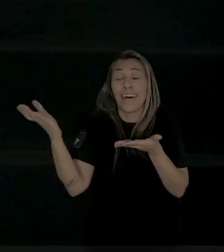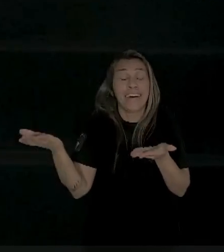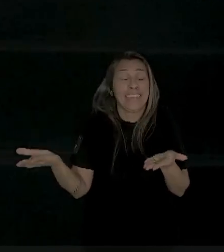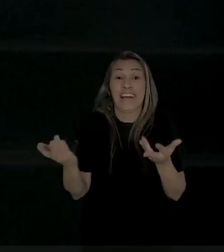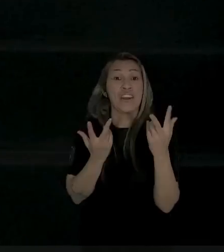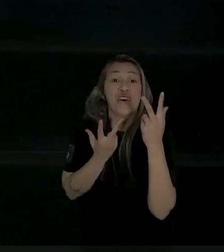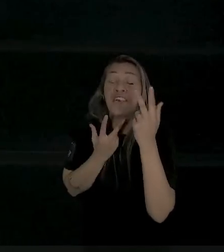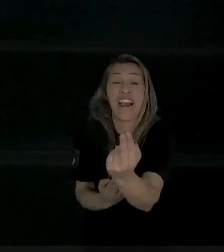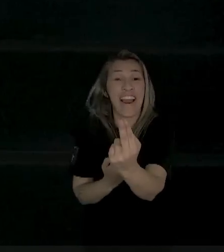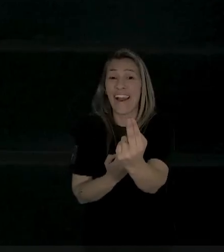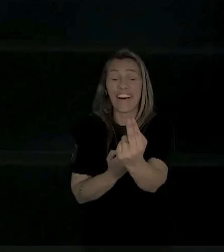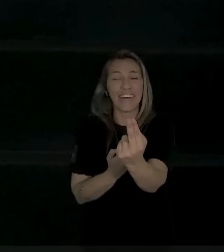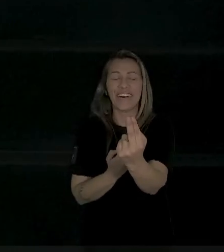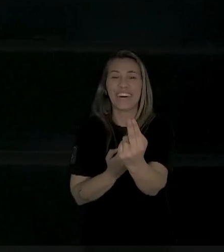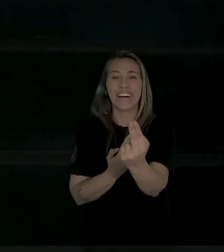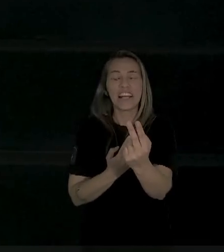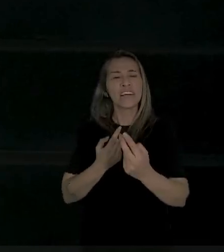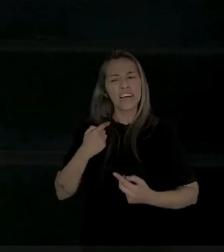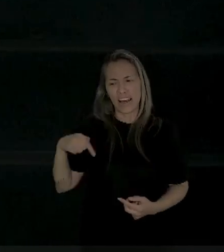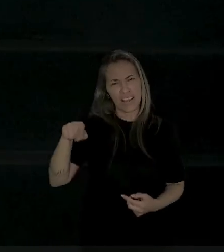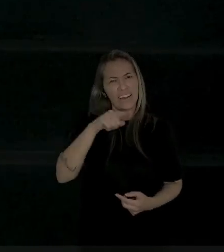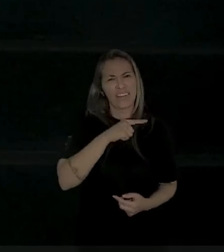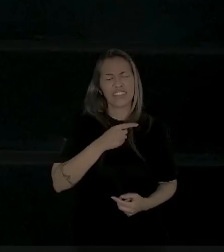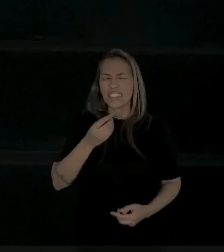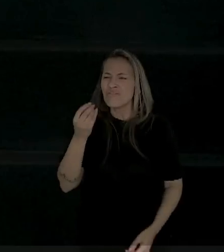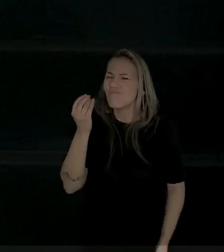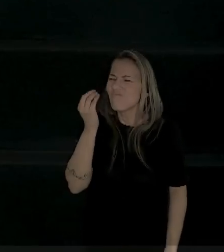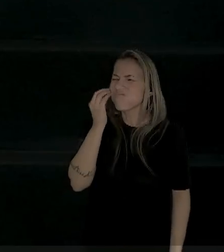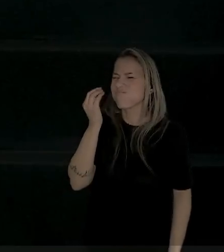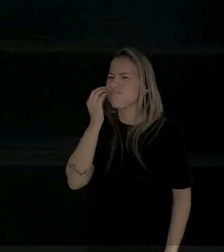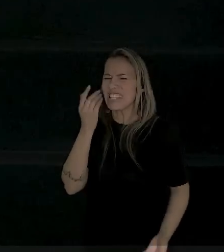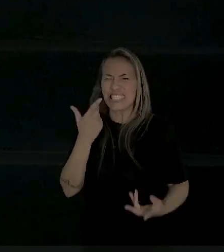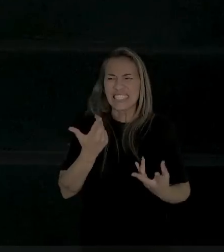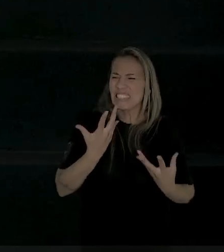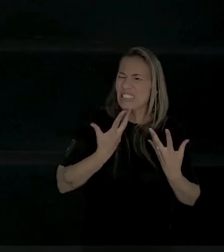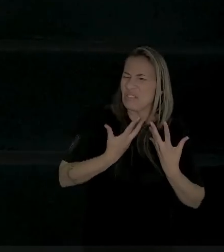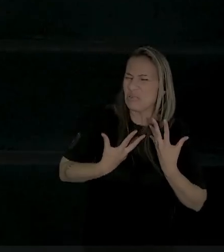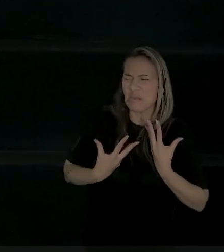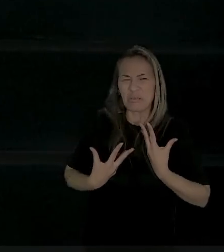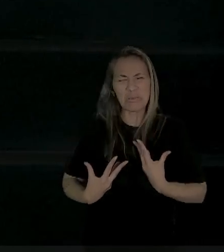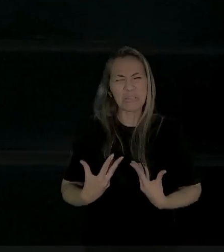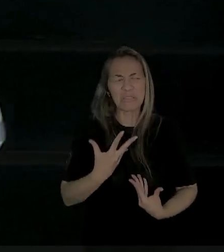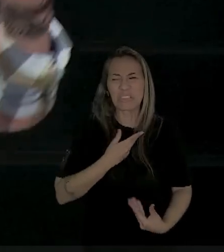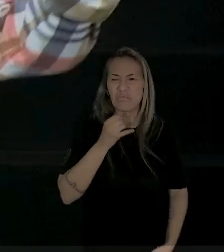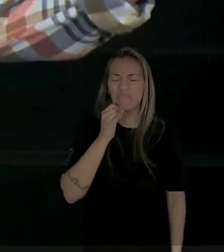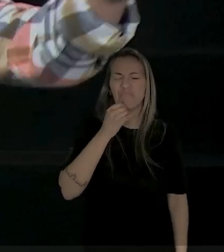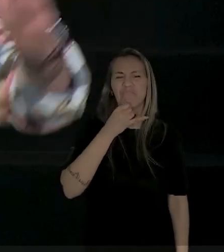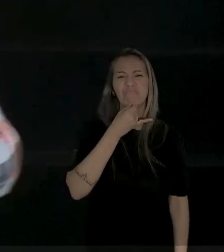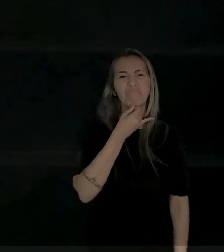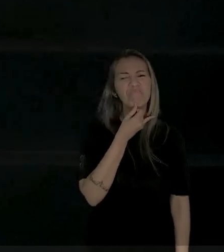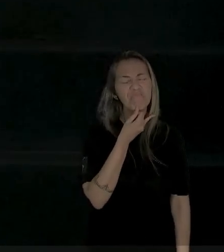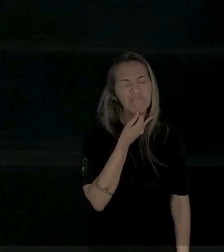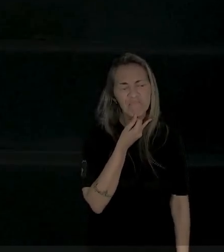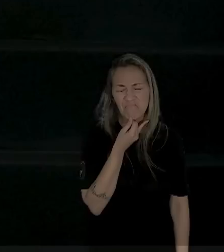uma caverna testando o nosso limite por conta do desânimo. É, o desânimo. Um homem que levantou as